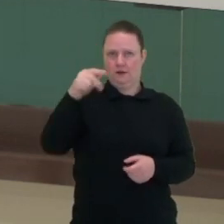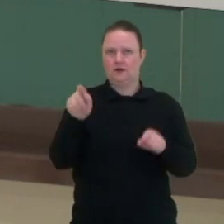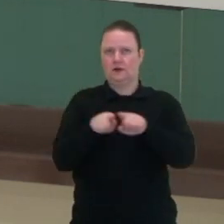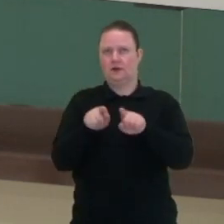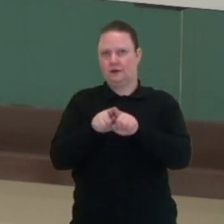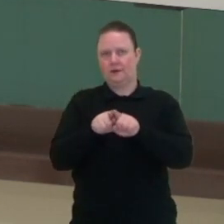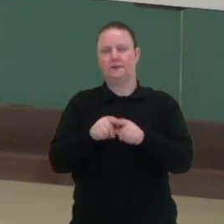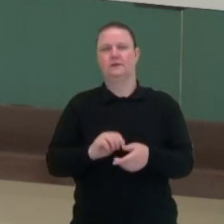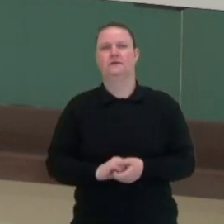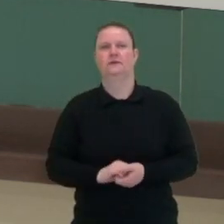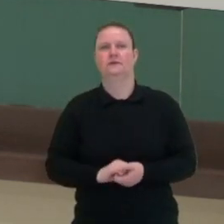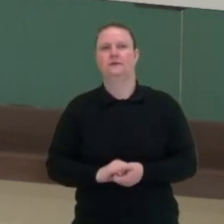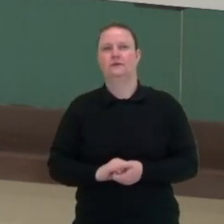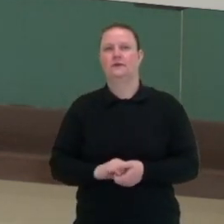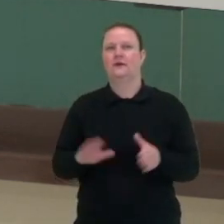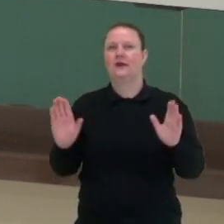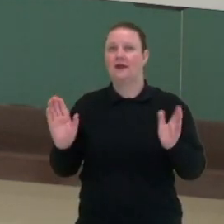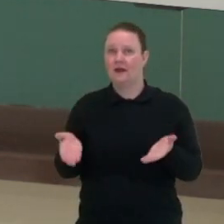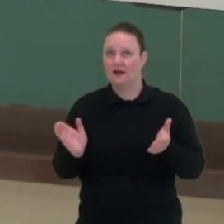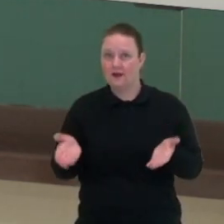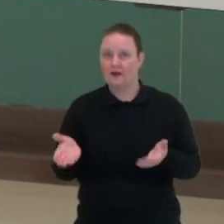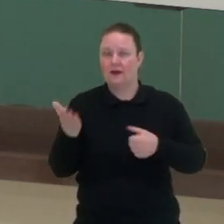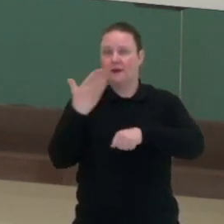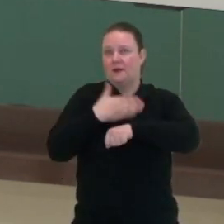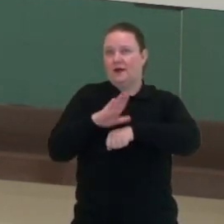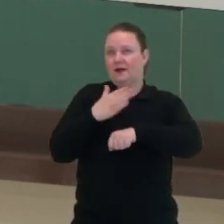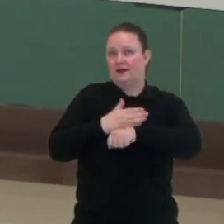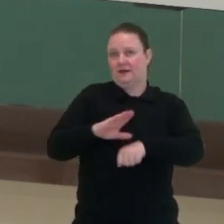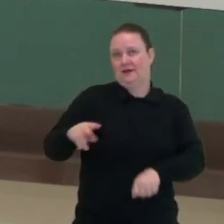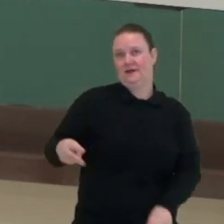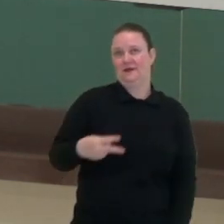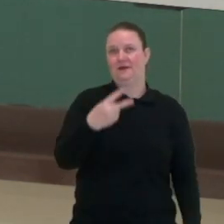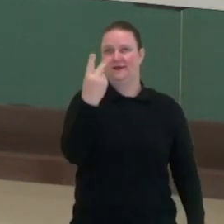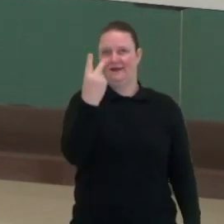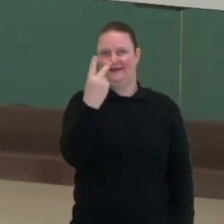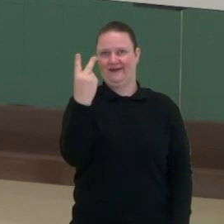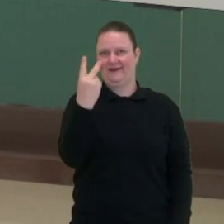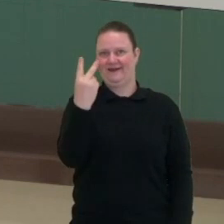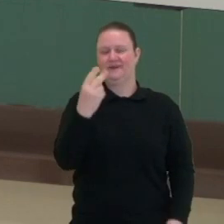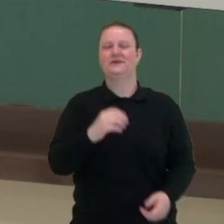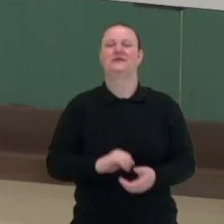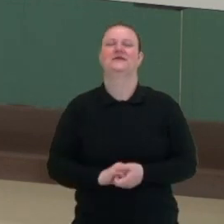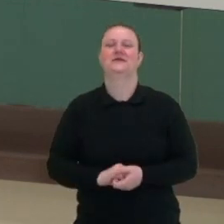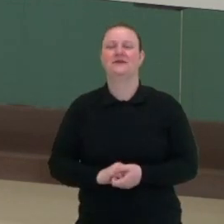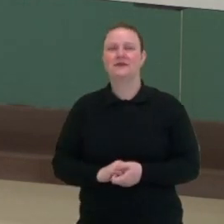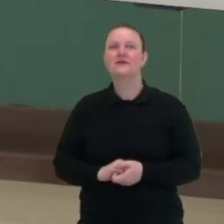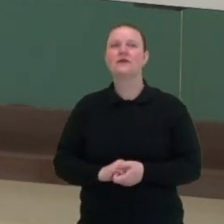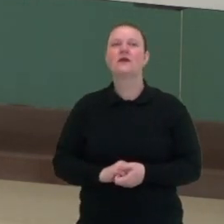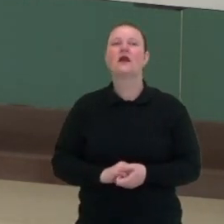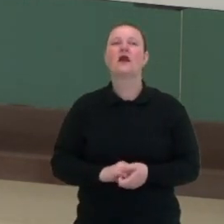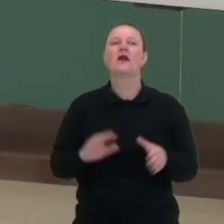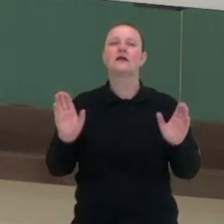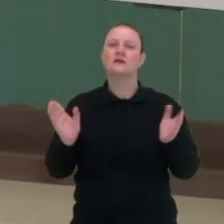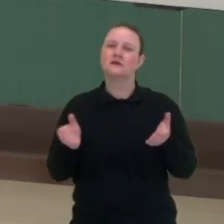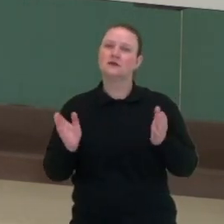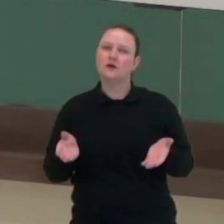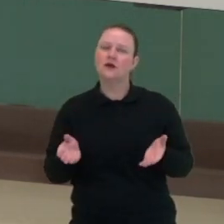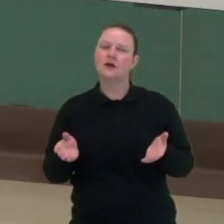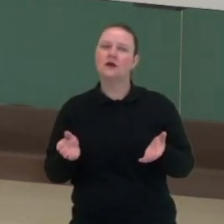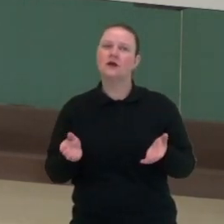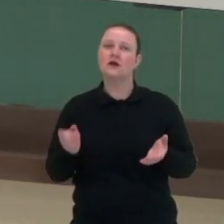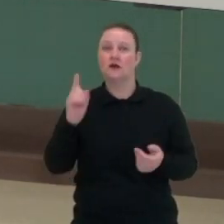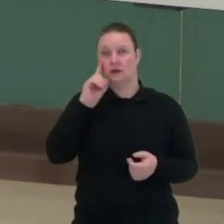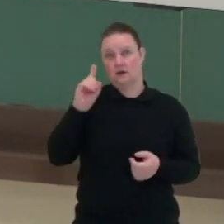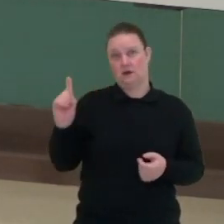ok? Bom, vamos então para o praticando 2. No praticando 2, a